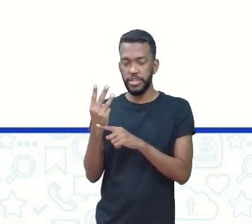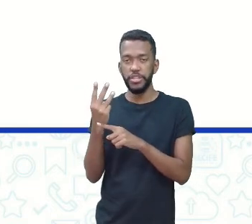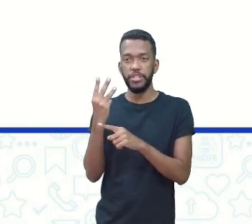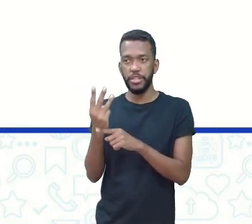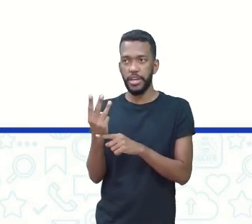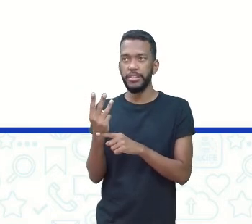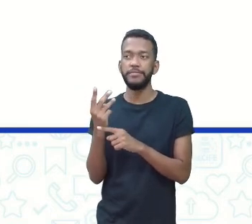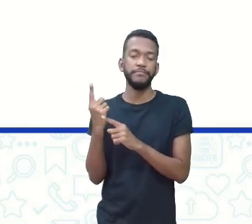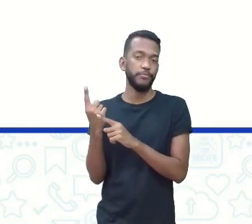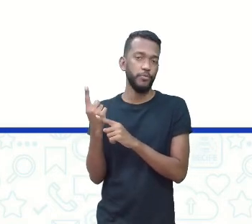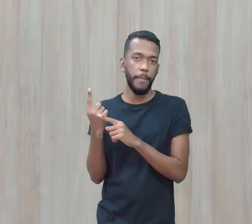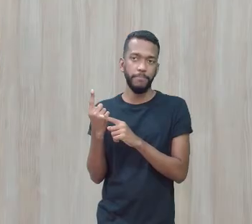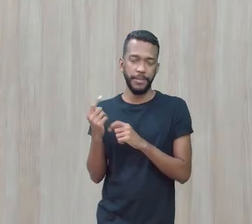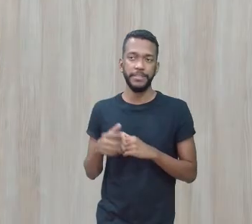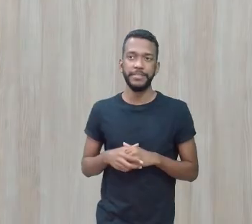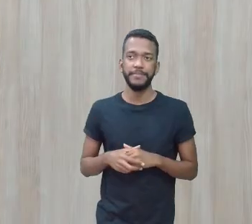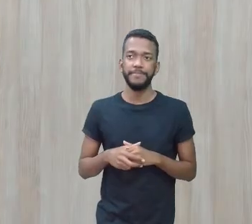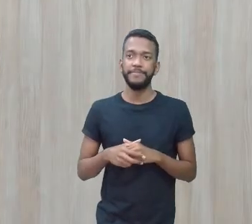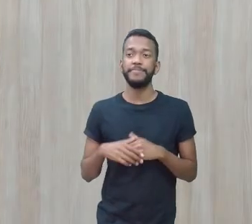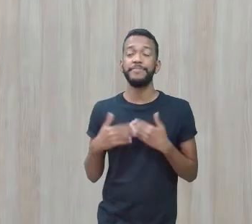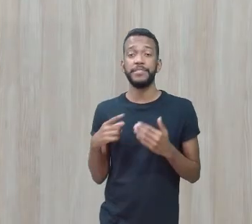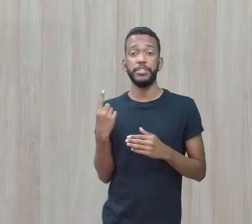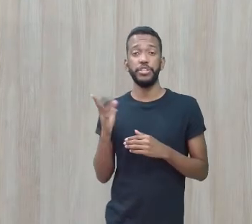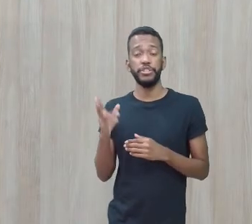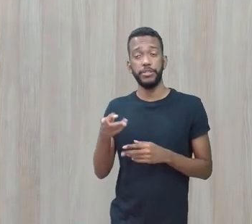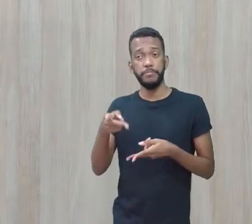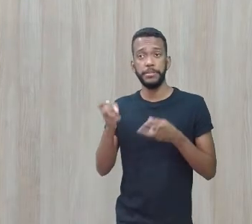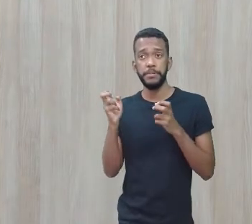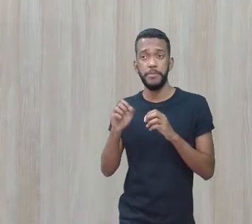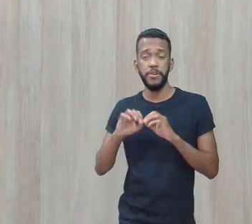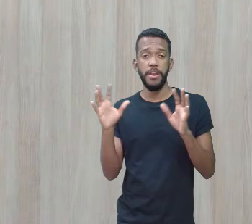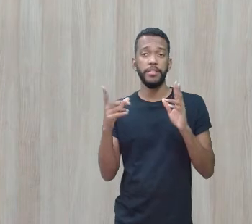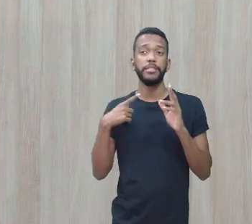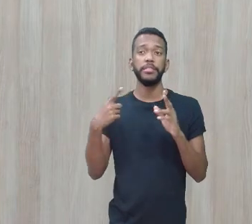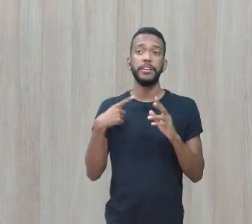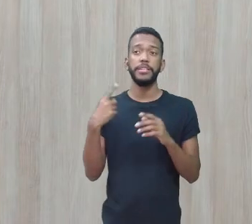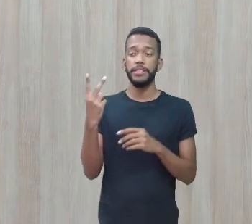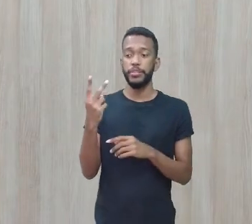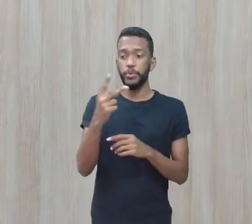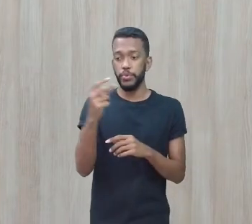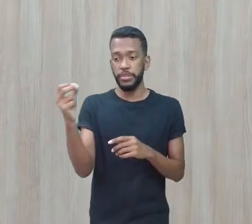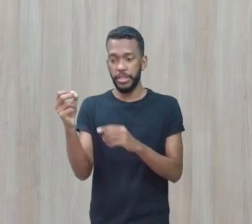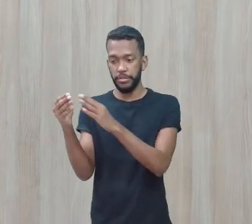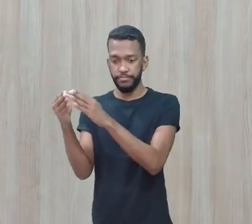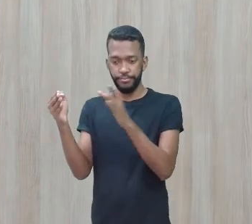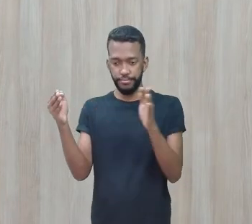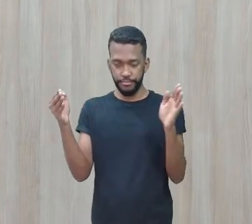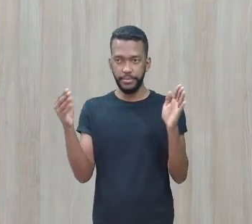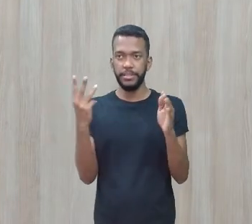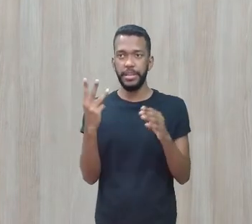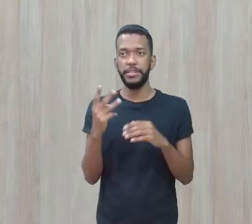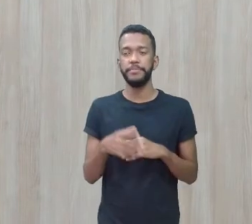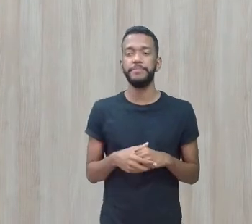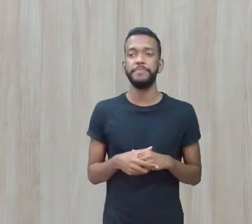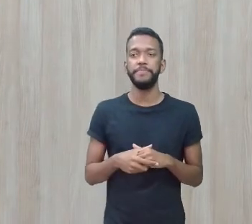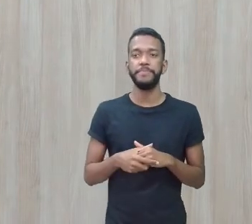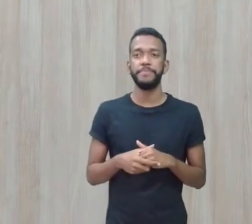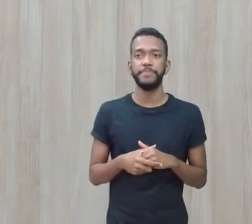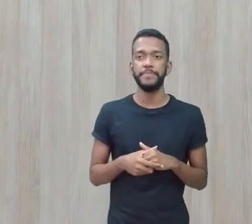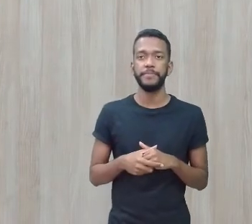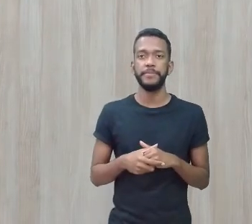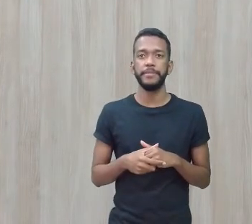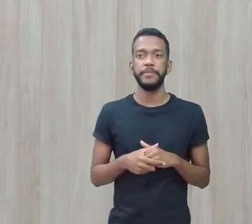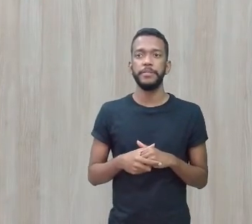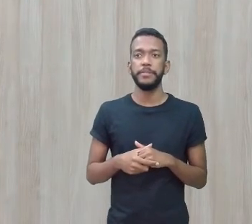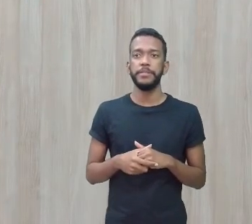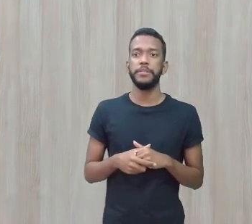3 vezes essa uma parte. Então, a gente viu que 3/4 de 200 vai dar 150, tá bom?